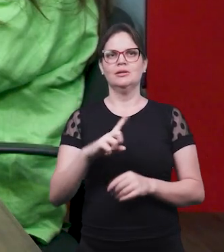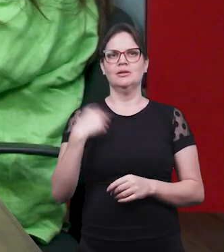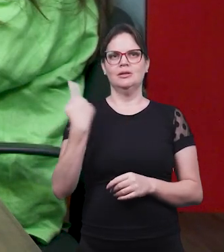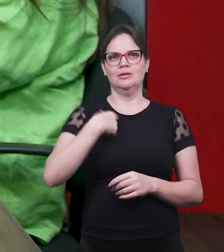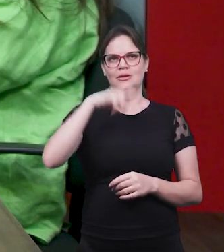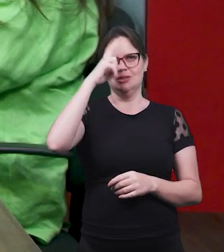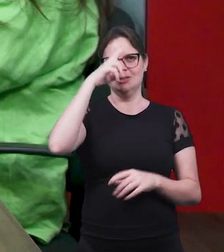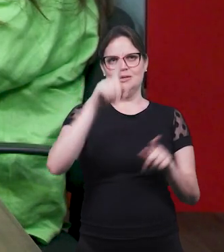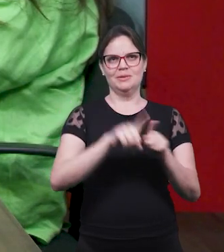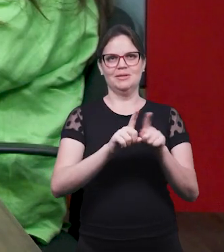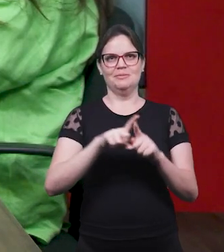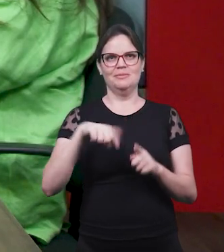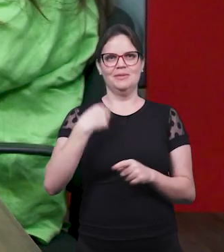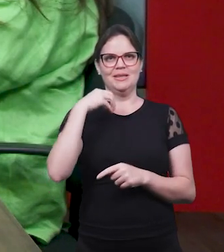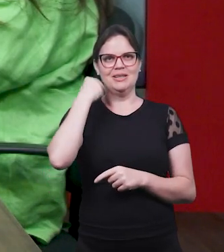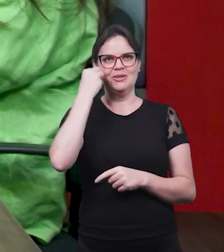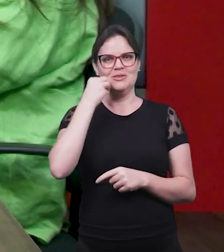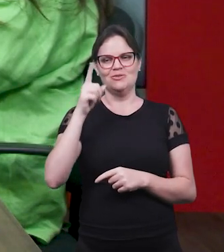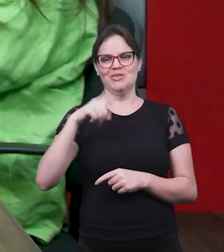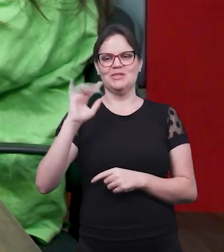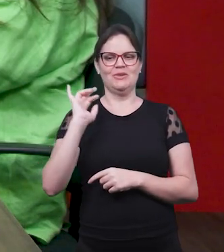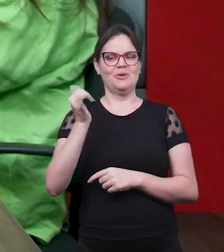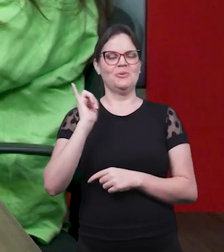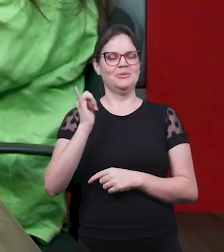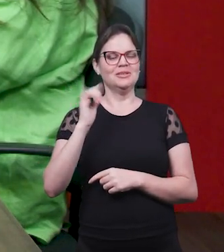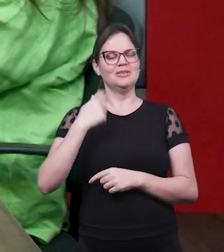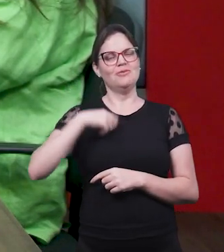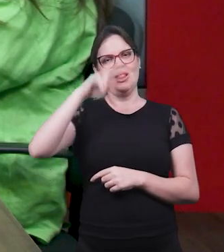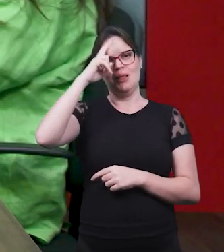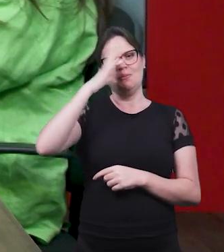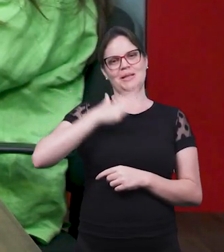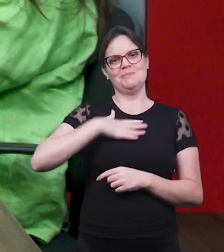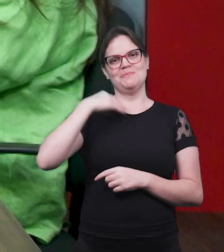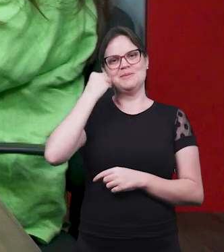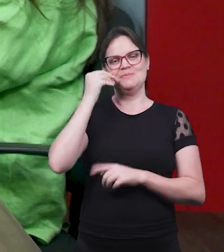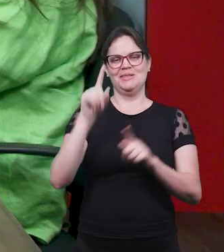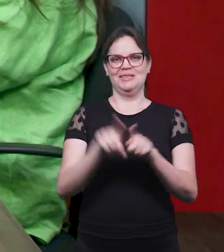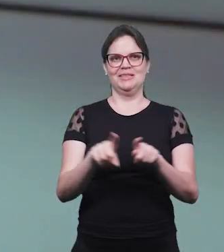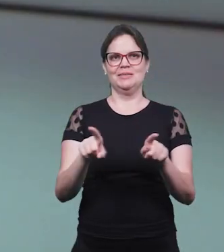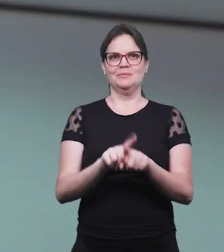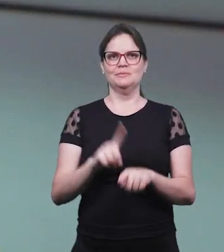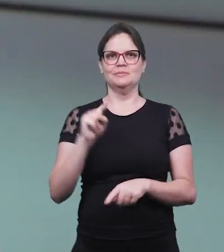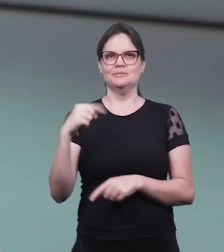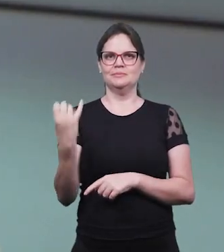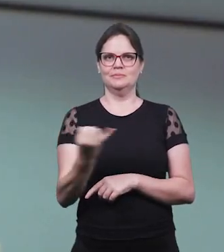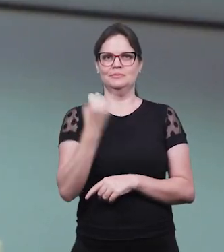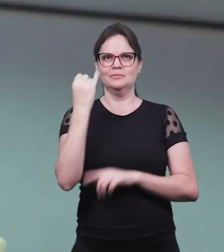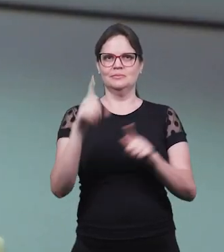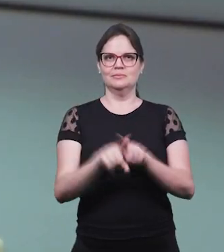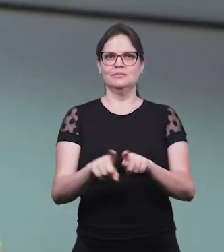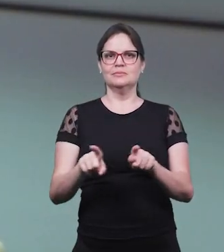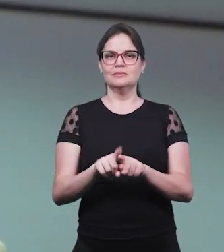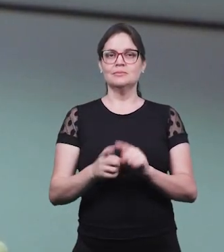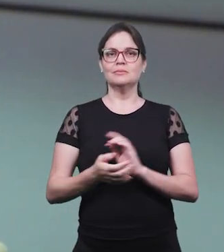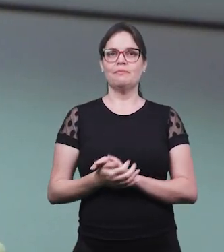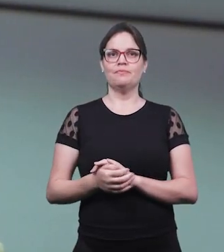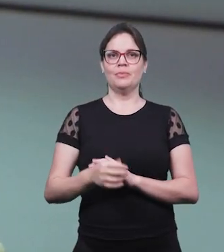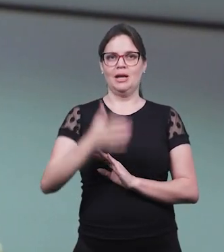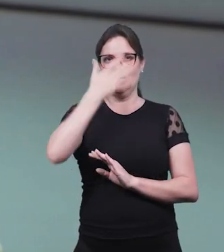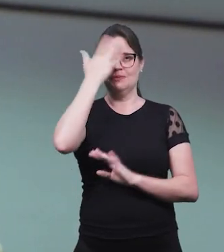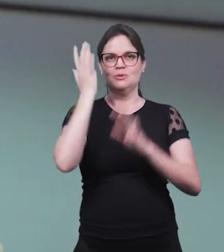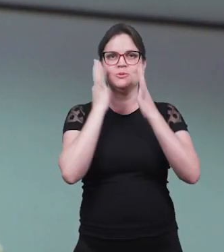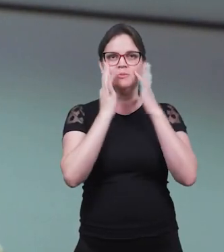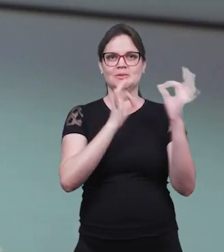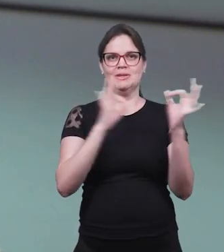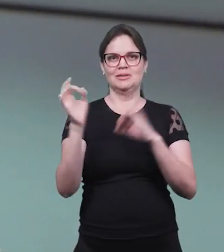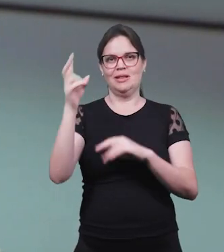das nossas experiências enquanto vocês vão falando, é muito bom. E é importante também para que os irmãos que estão nos